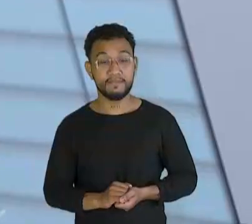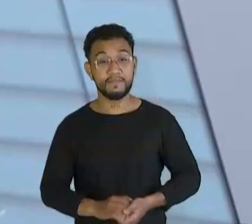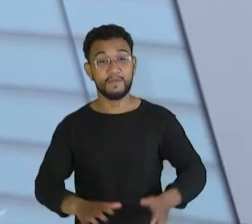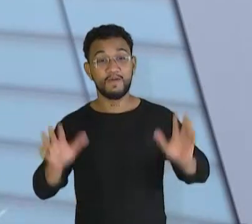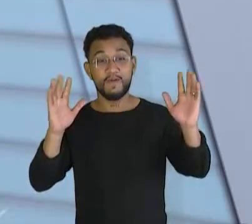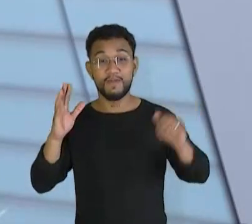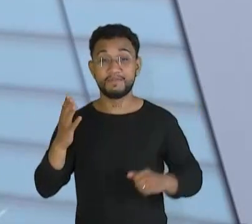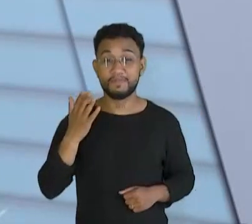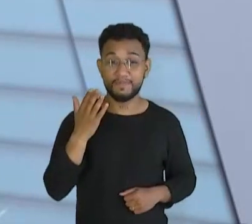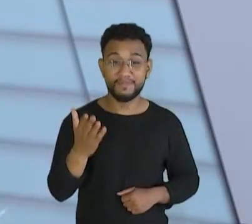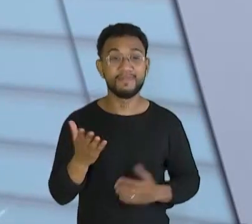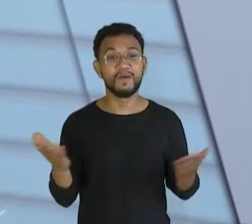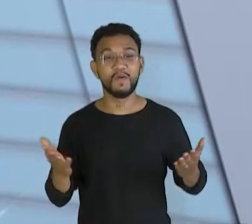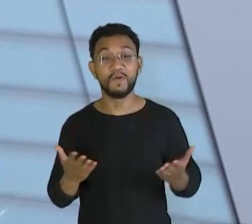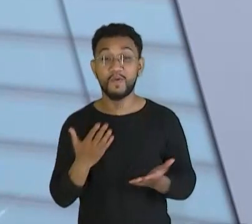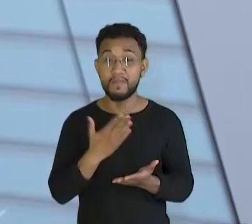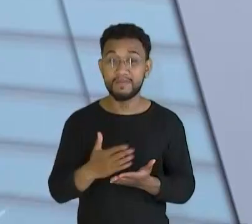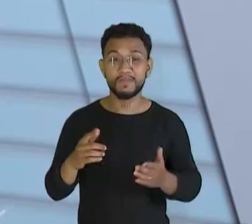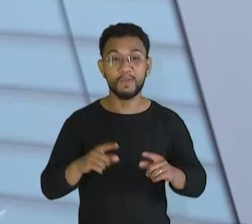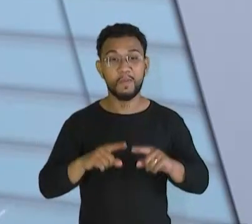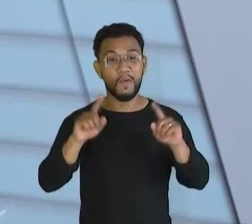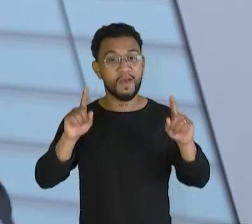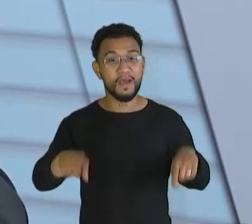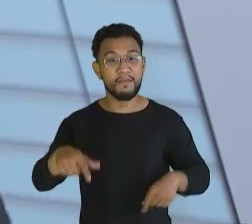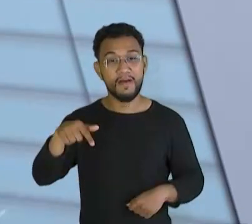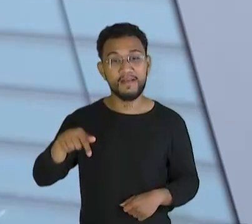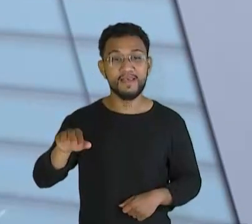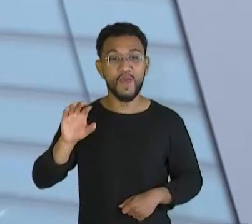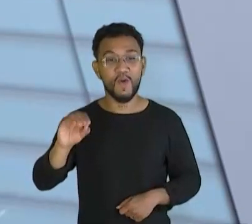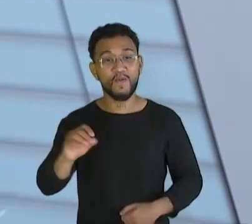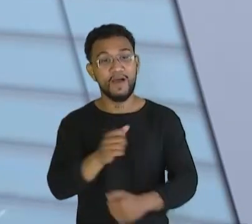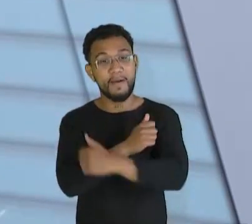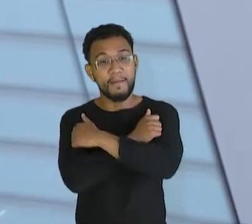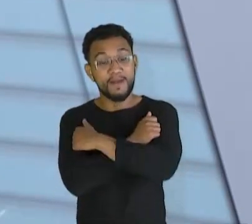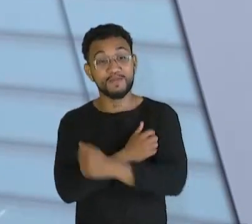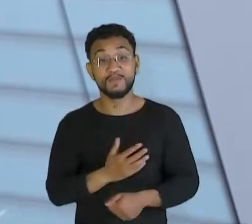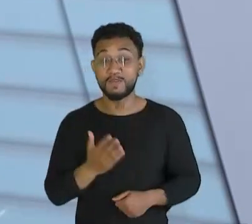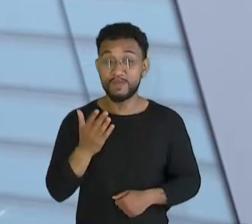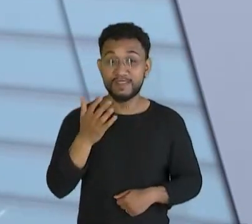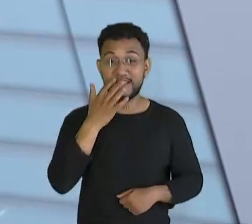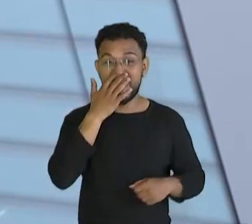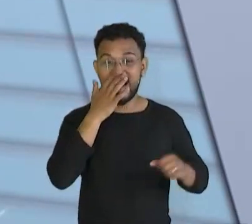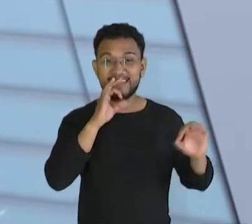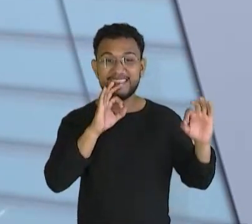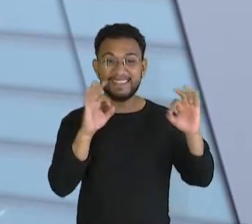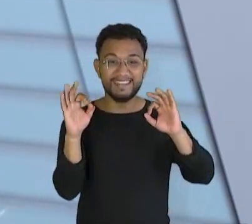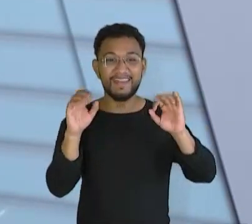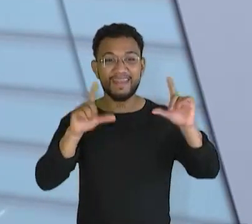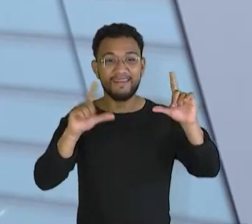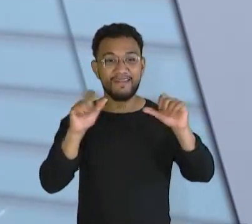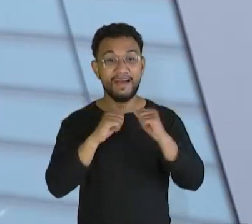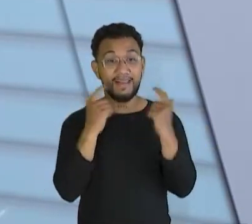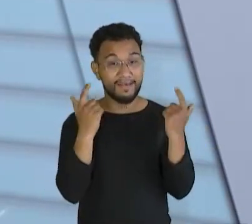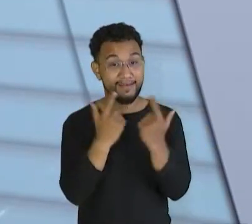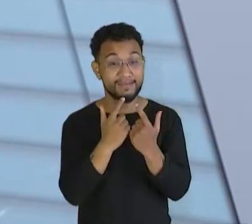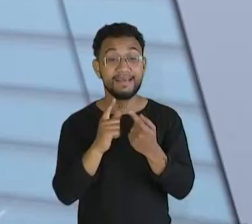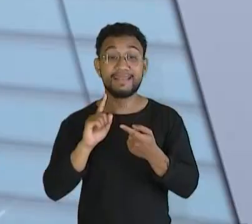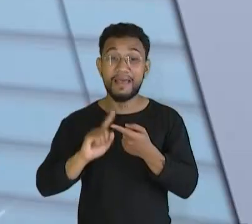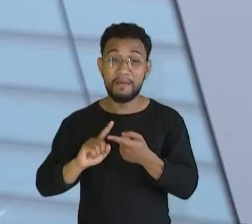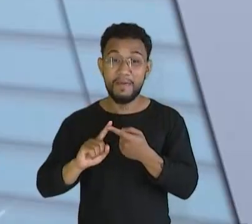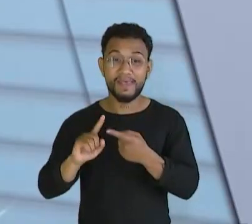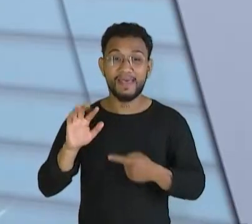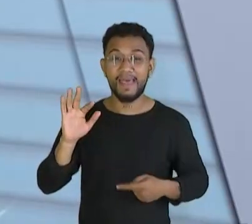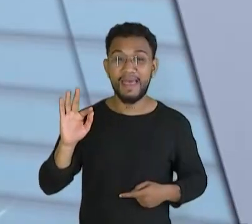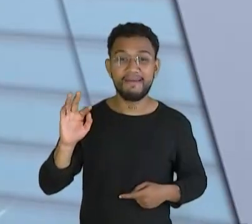Olá, você está no ar, o programa Questão de Ordem. Abraço você que nos acompanha aqui pela Alesse TV e nos ouvem pela